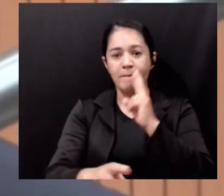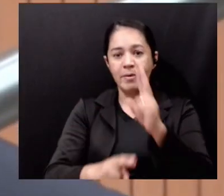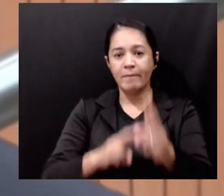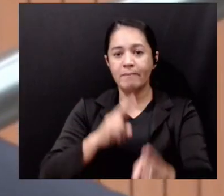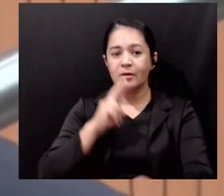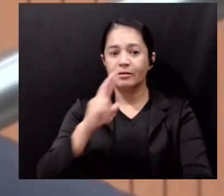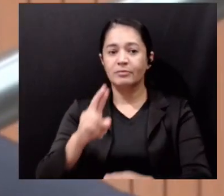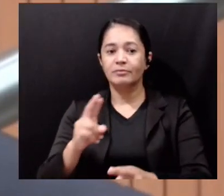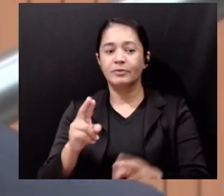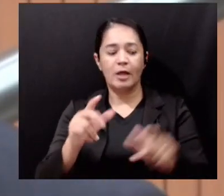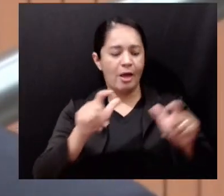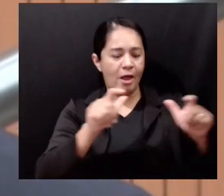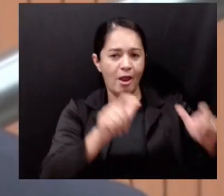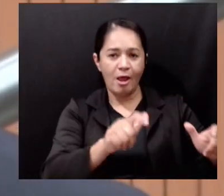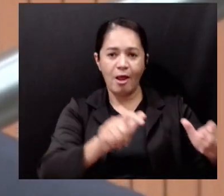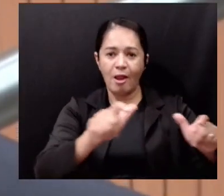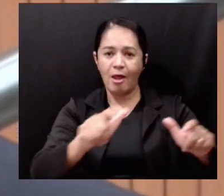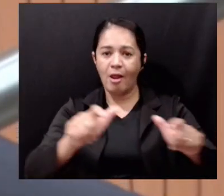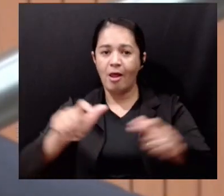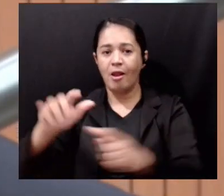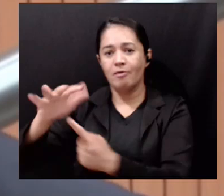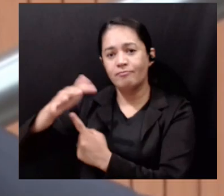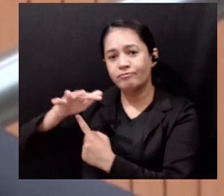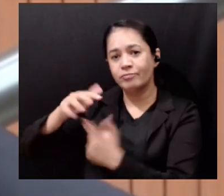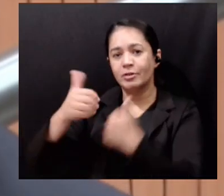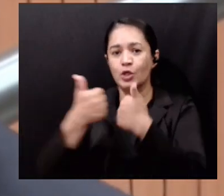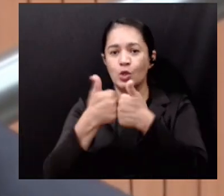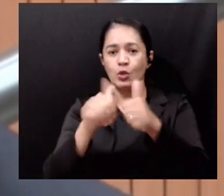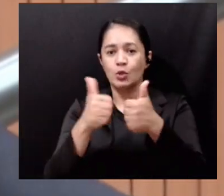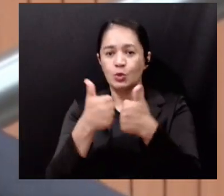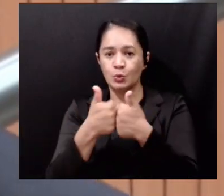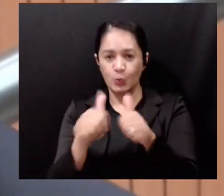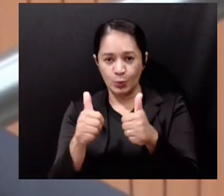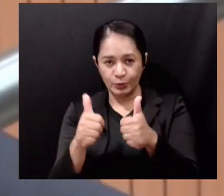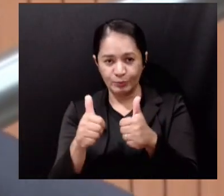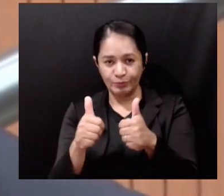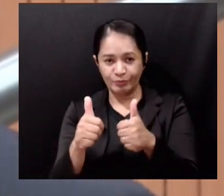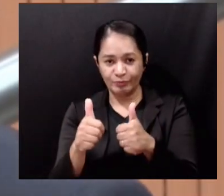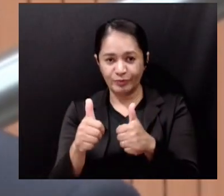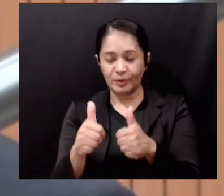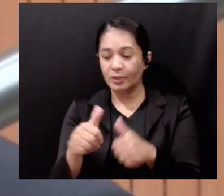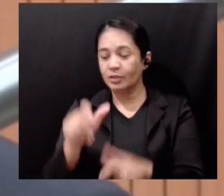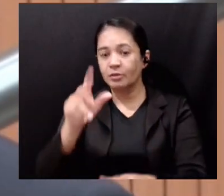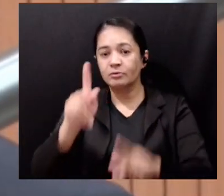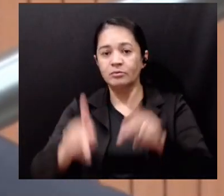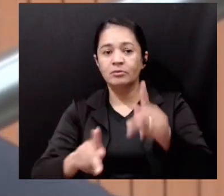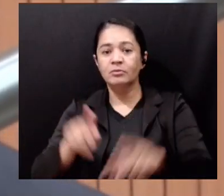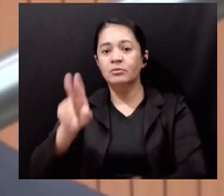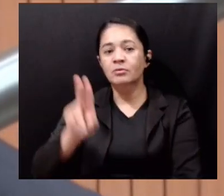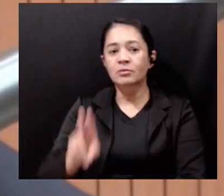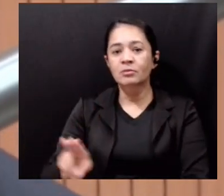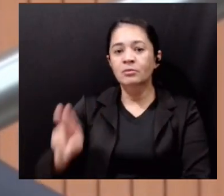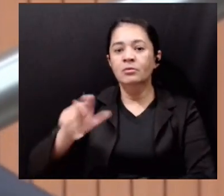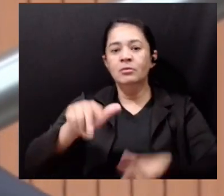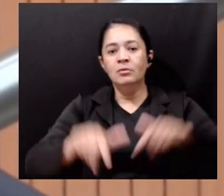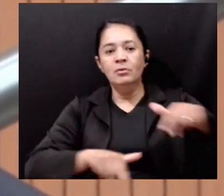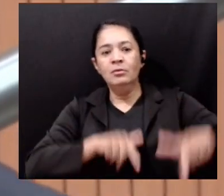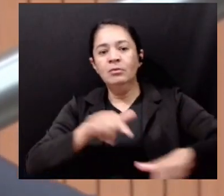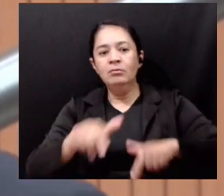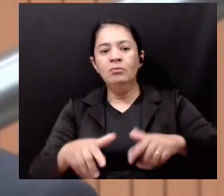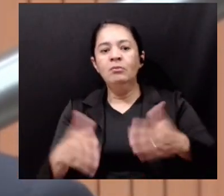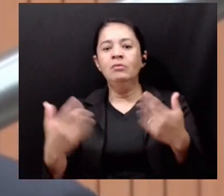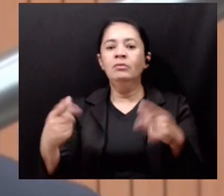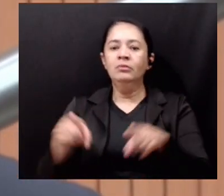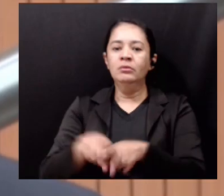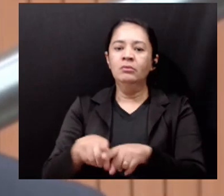de ônibus lá no trecho aqui urbano da cidade, onde os moradores usam para ir ao trabalho e também para voltar do trabalho.